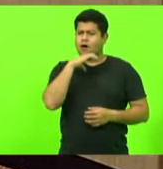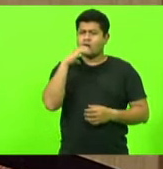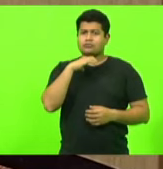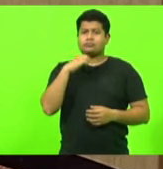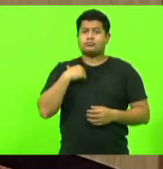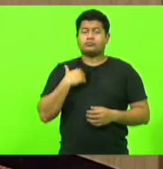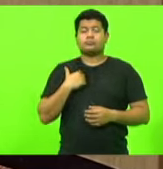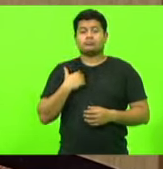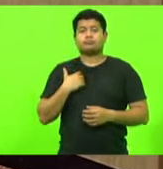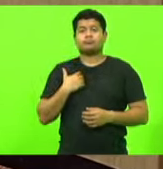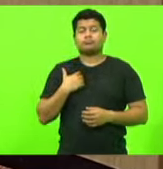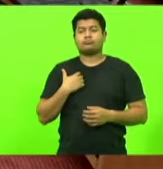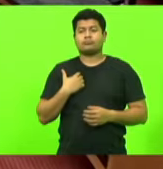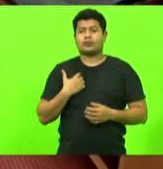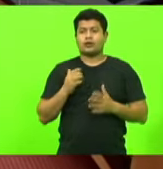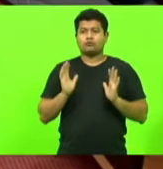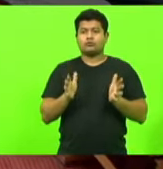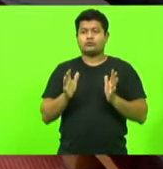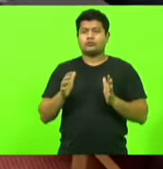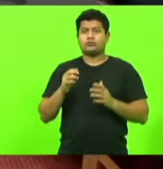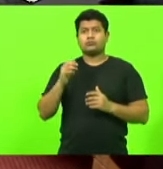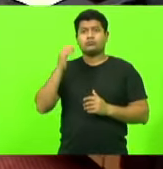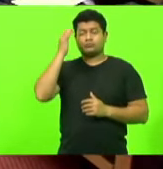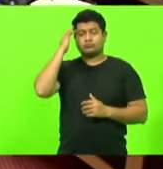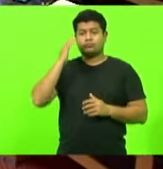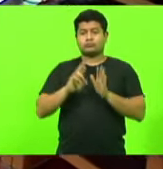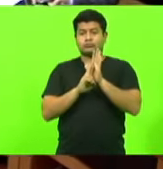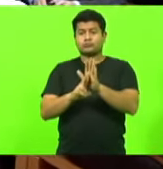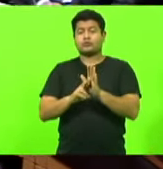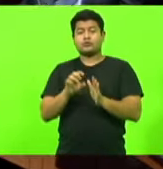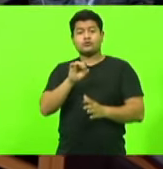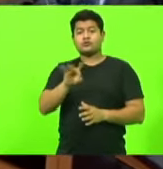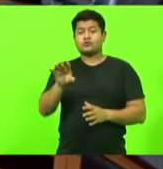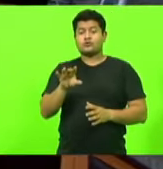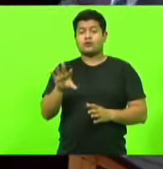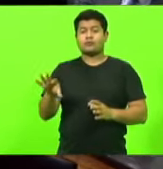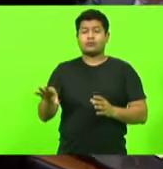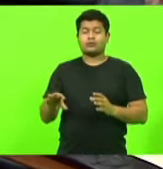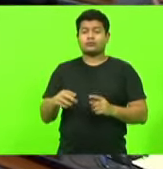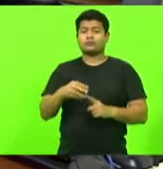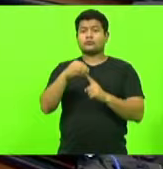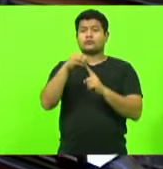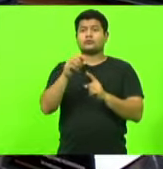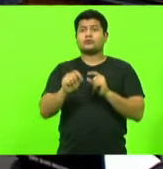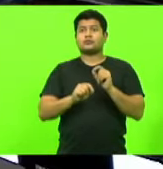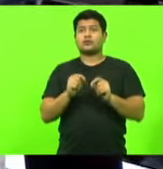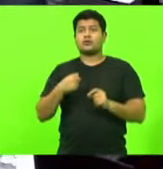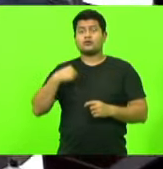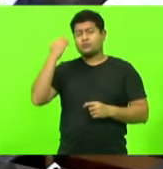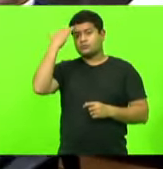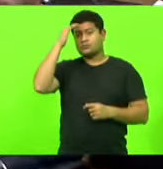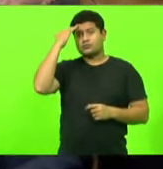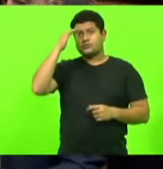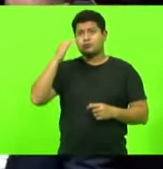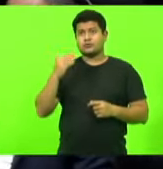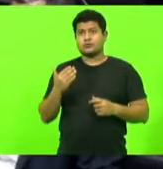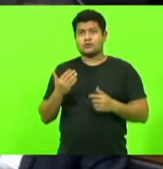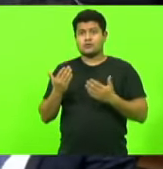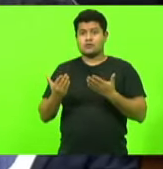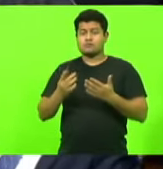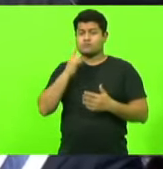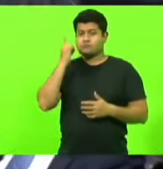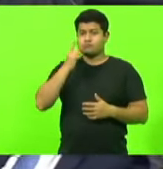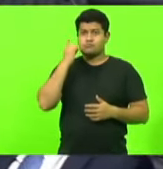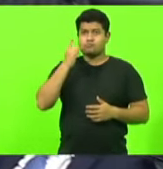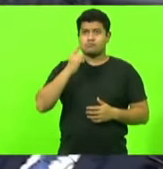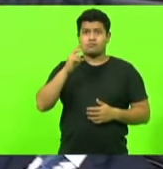sinto representado pelas falas que já foram feitas aqui. Apenas, deputado Alba, Eu não entendi muito bem a colocação do deputado